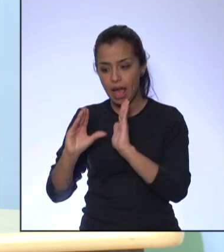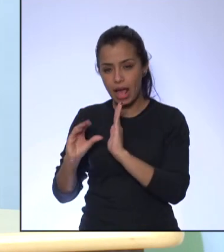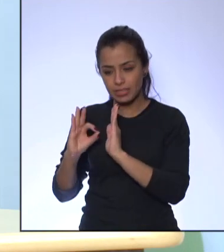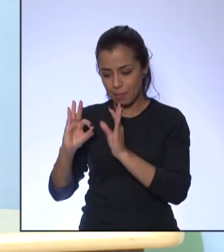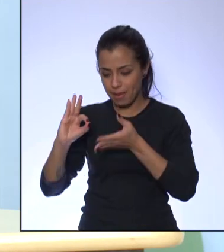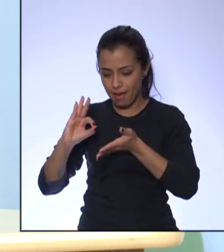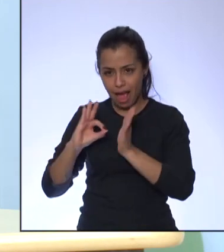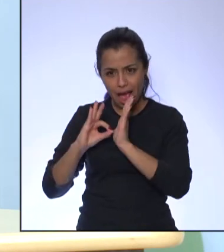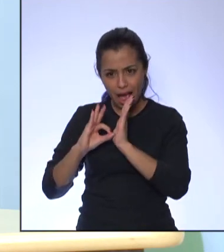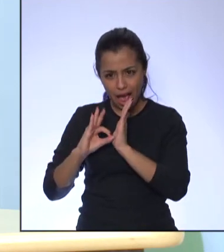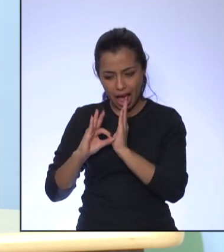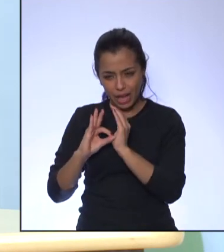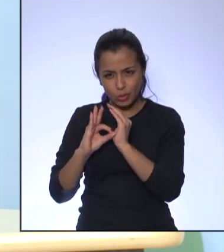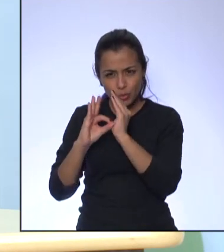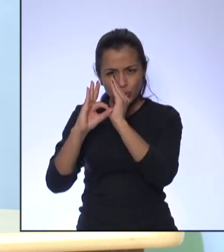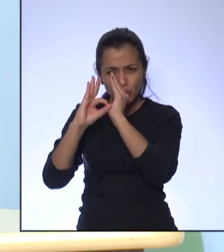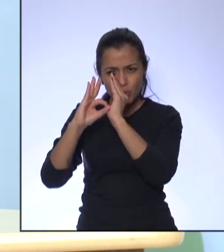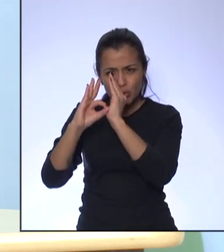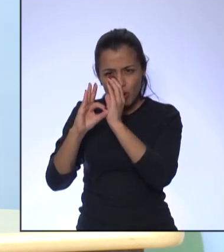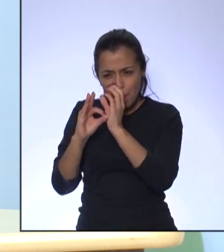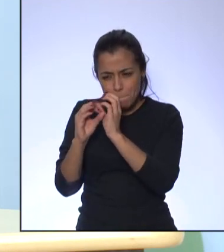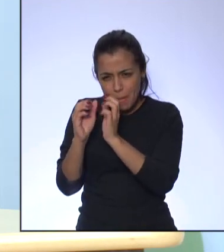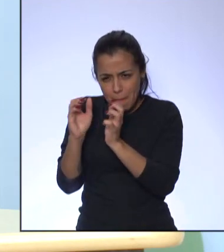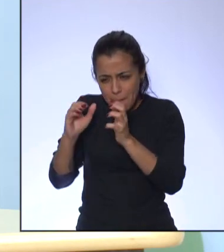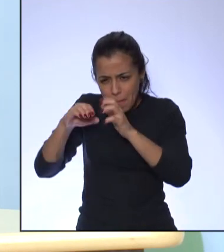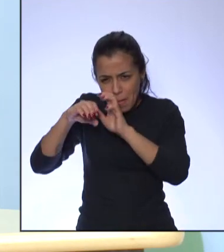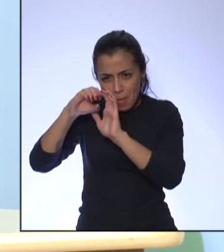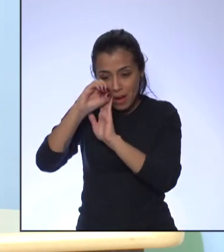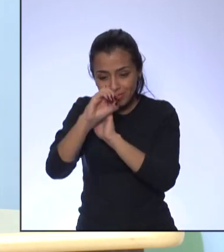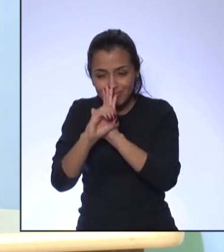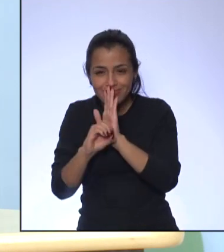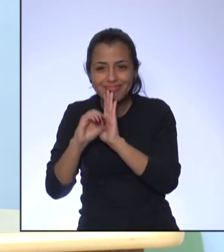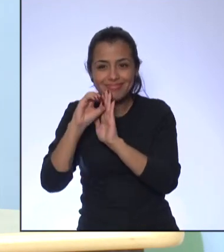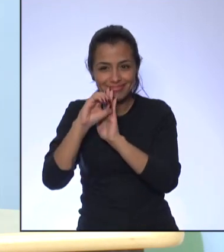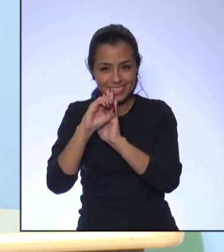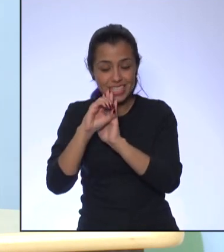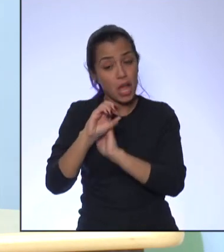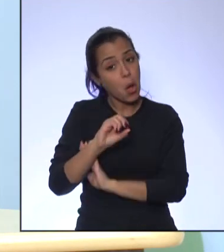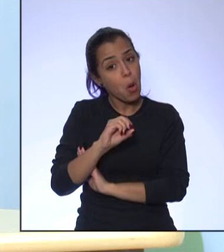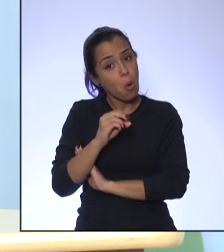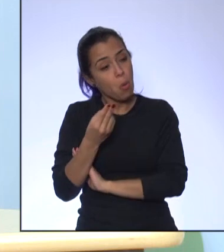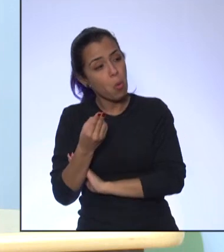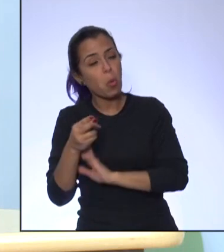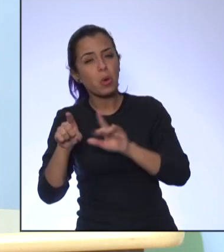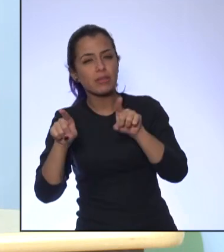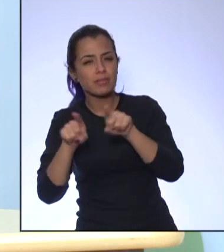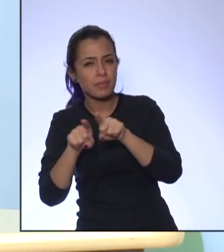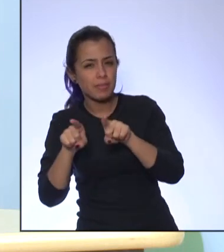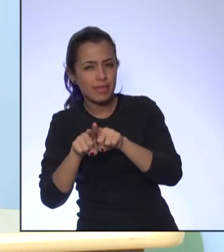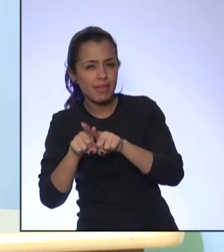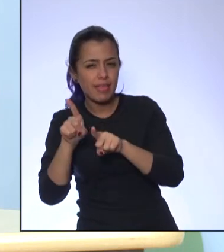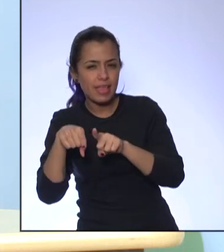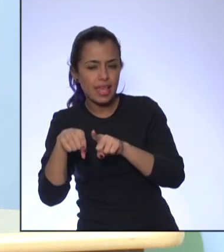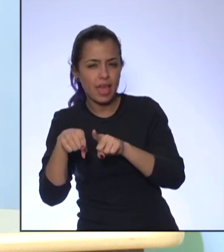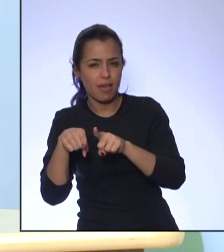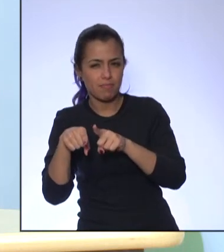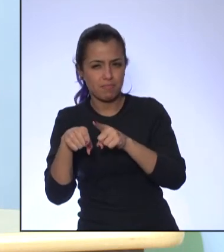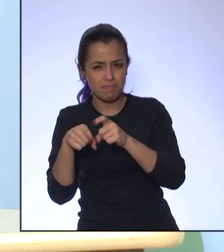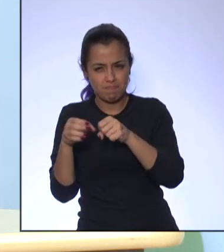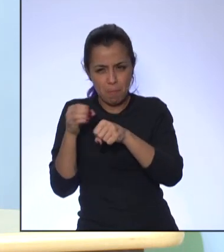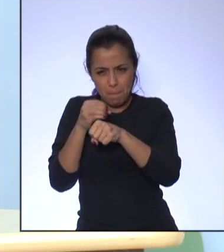diversas maneiras. Ou, né, que é uma substância ou uma estrutura com